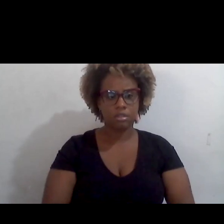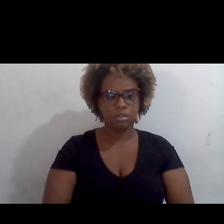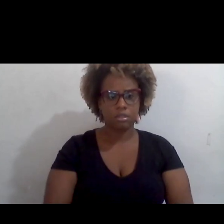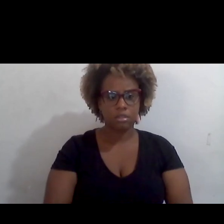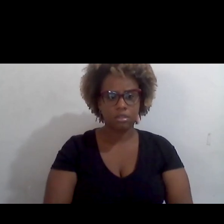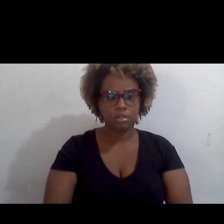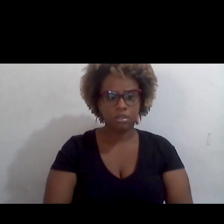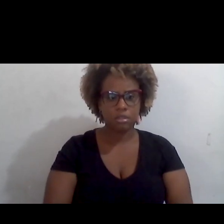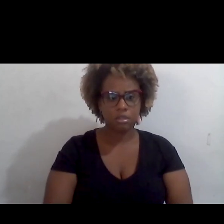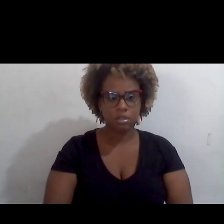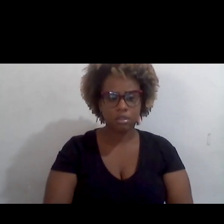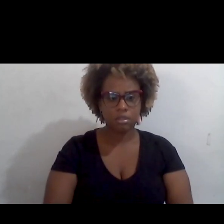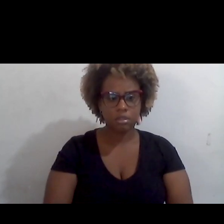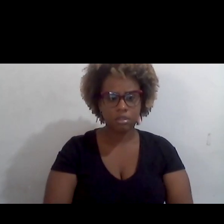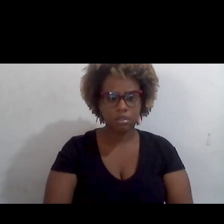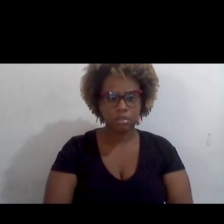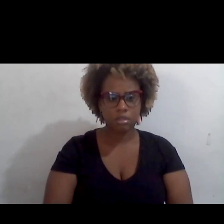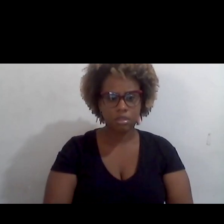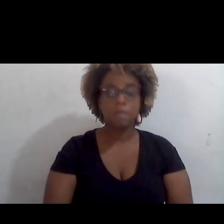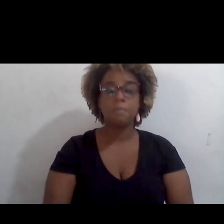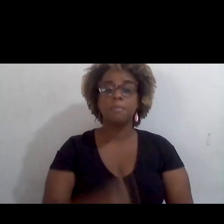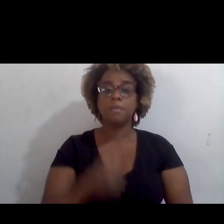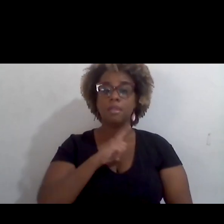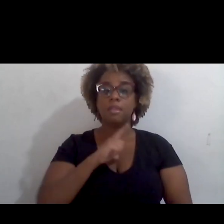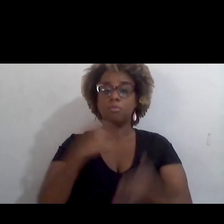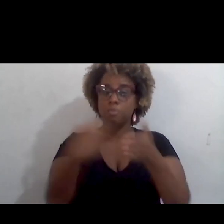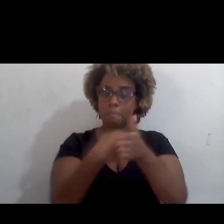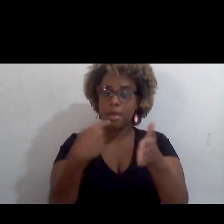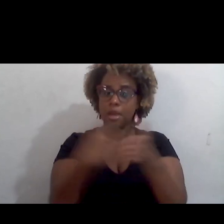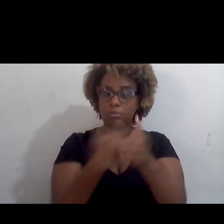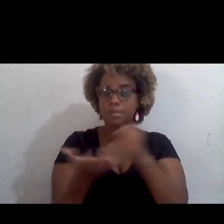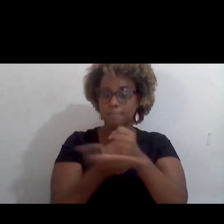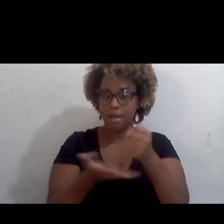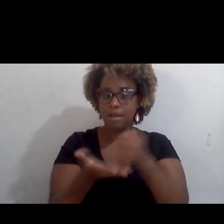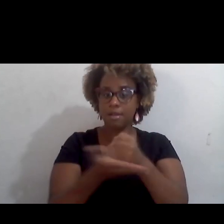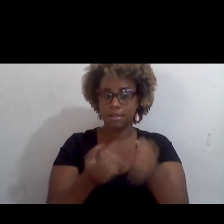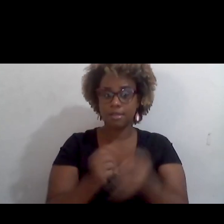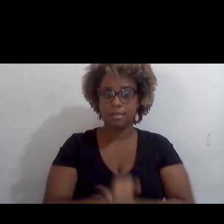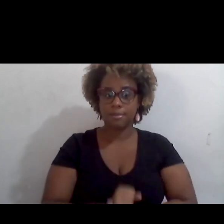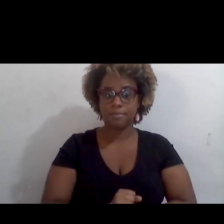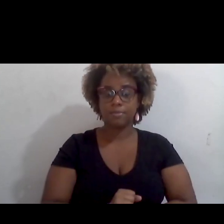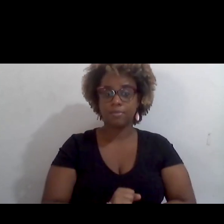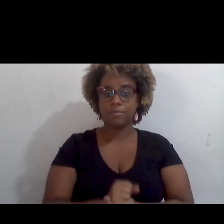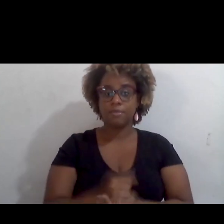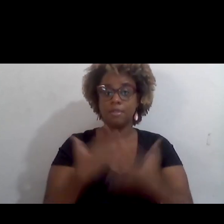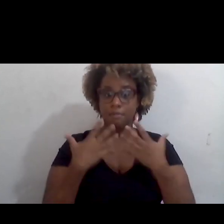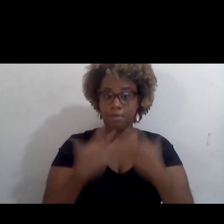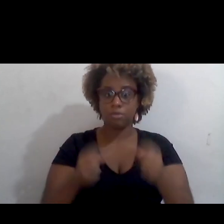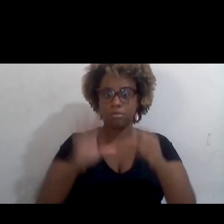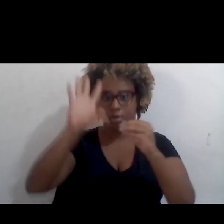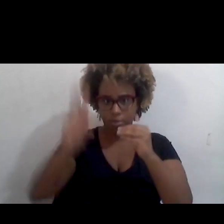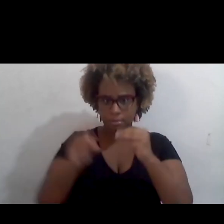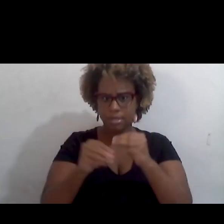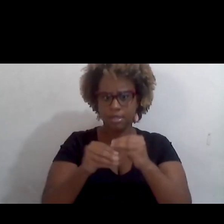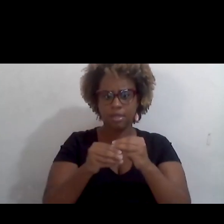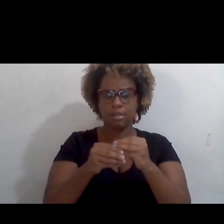Olha só, a gente tem algumas linhas básicas que são 3 minutos para que a gente possa otimizar esse tempo, né? Para que mais pessoas possam falar. Então,